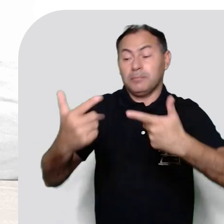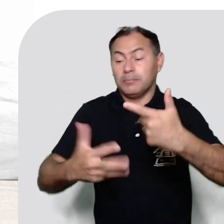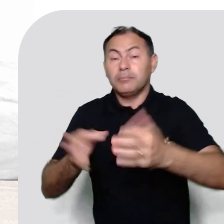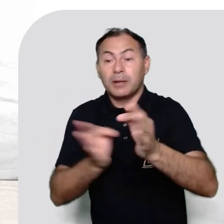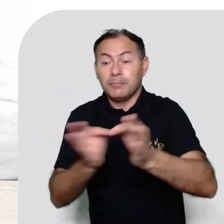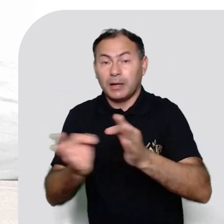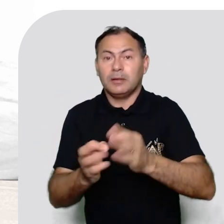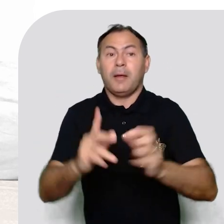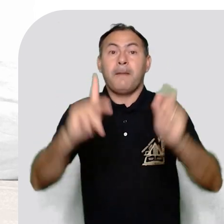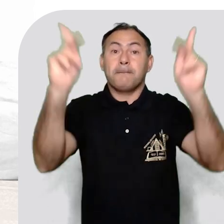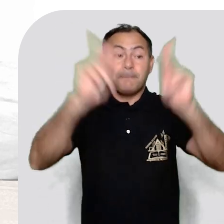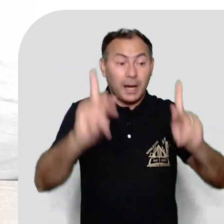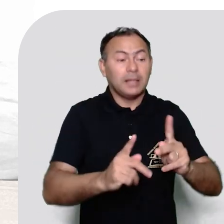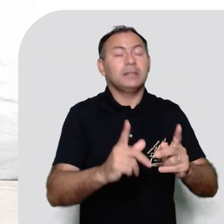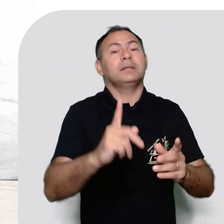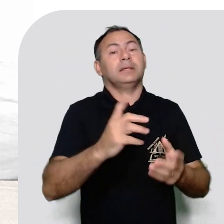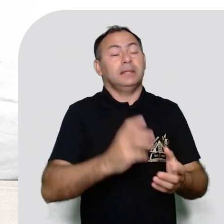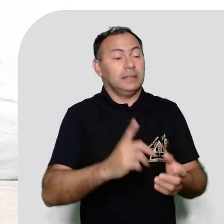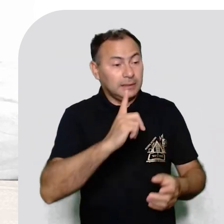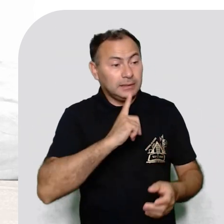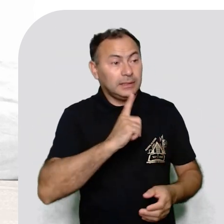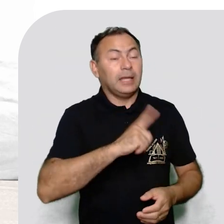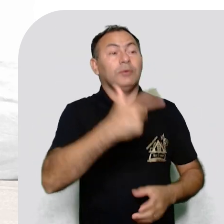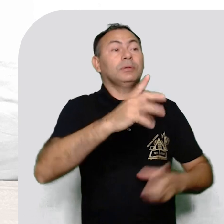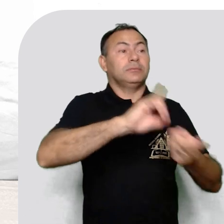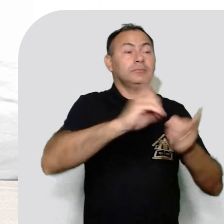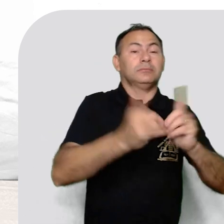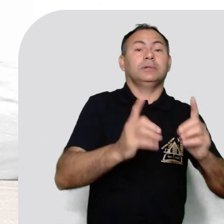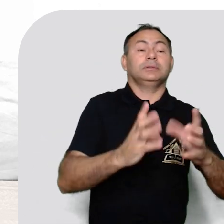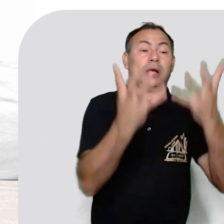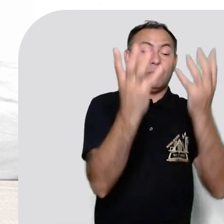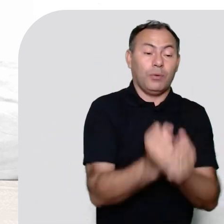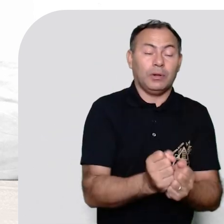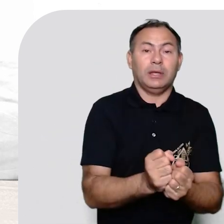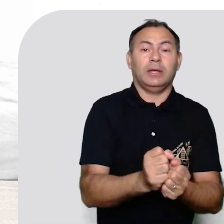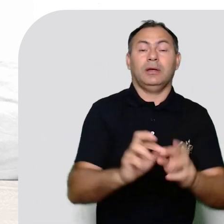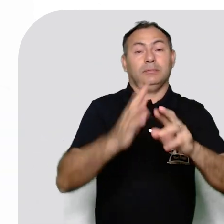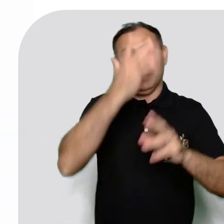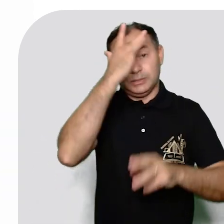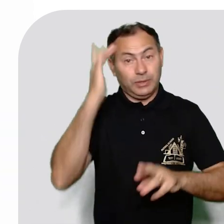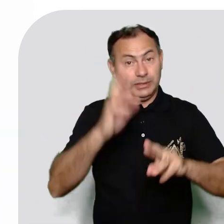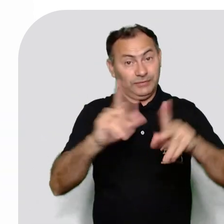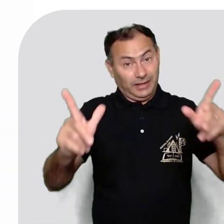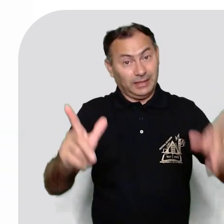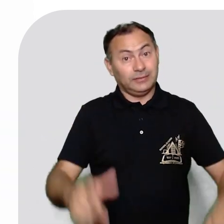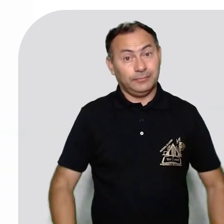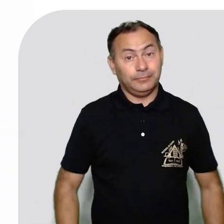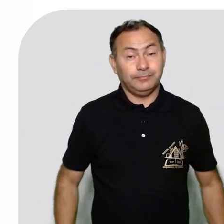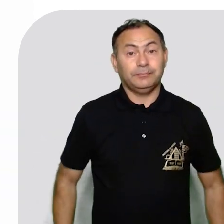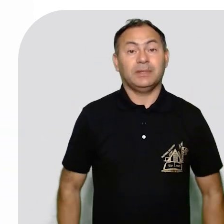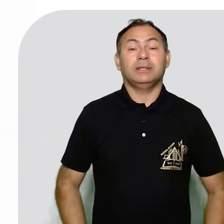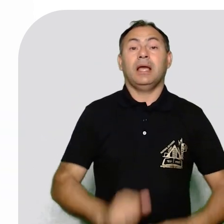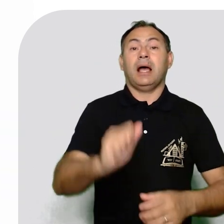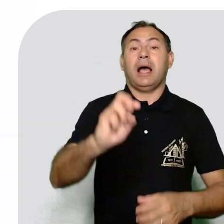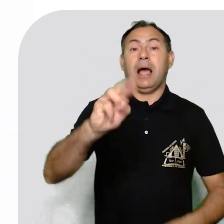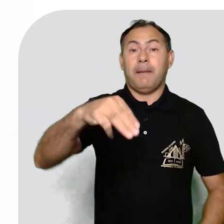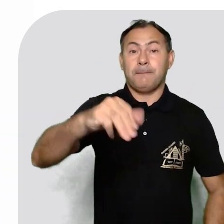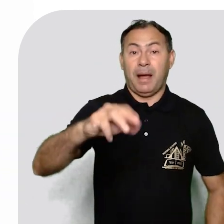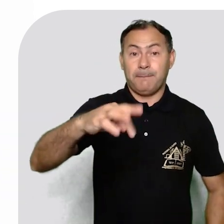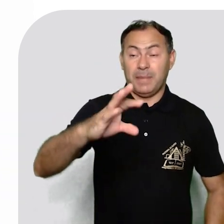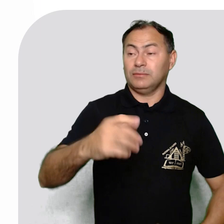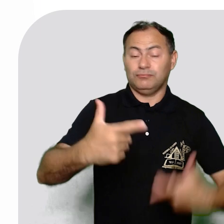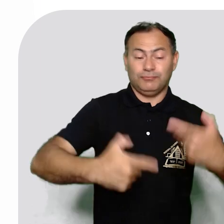prepara para a paz, tem que criar outra dinâmica de acolher o diferente. Então esse armamento